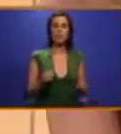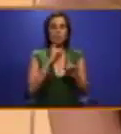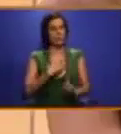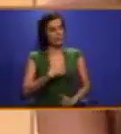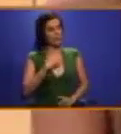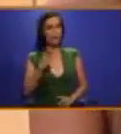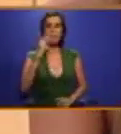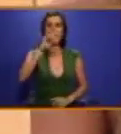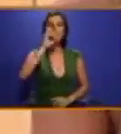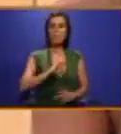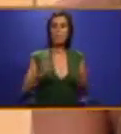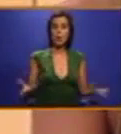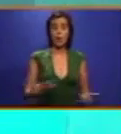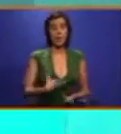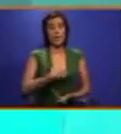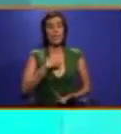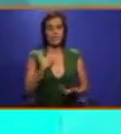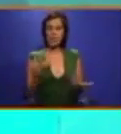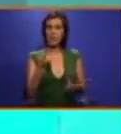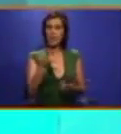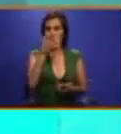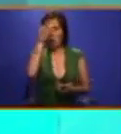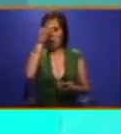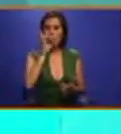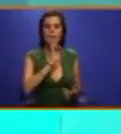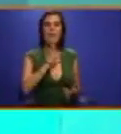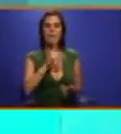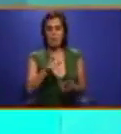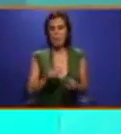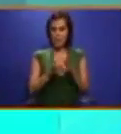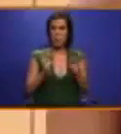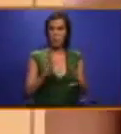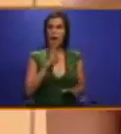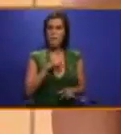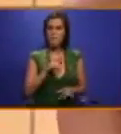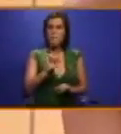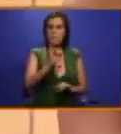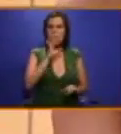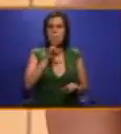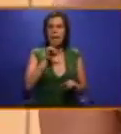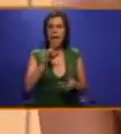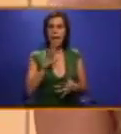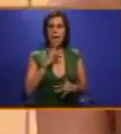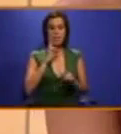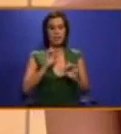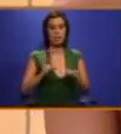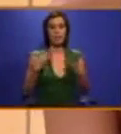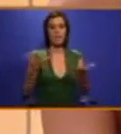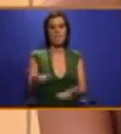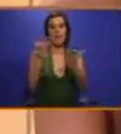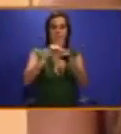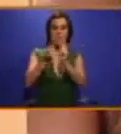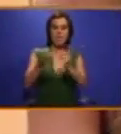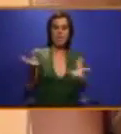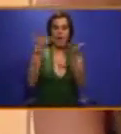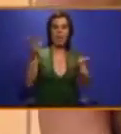sentir mais mulheres está que essa também é a opinião da mãe da Lúcia Também senti senti senti que a mãe era a principal impulsionadora